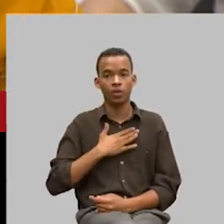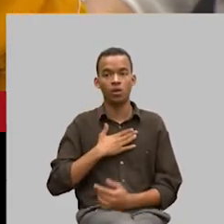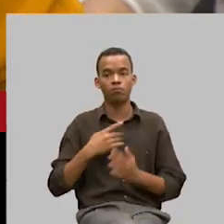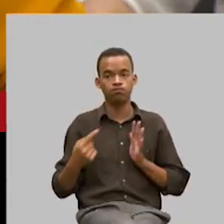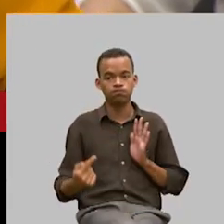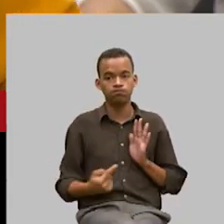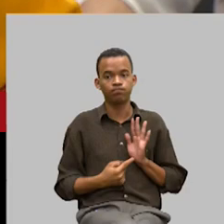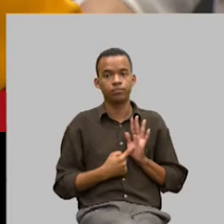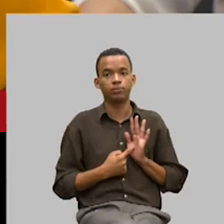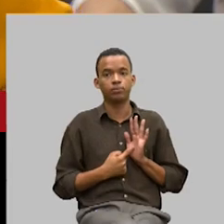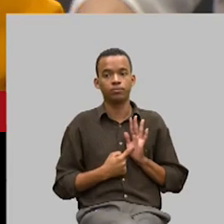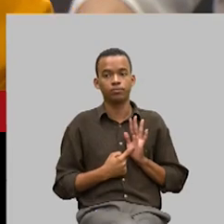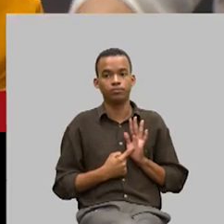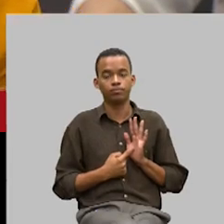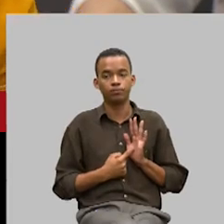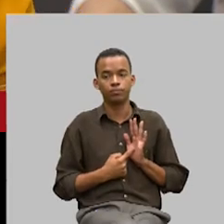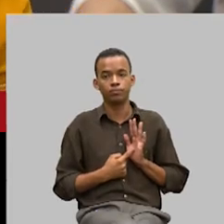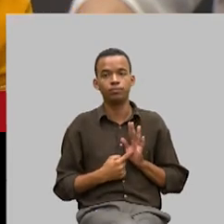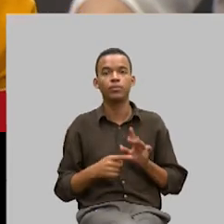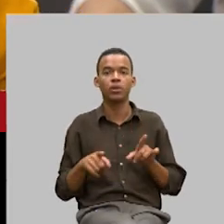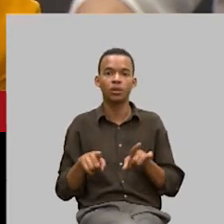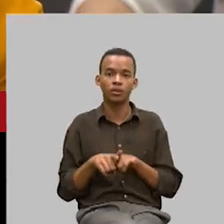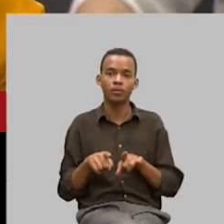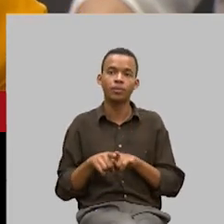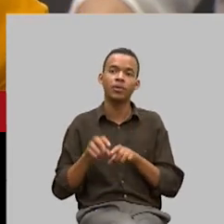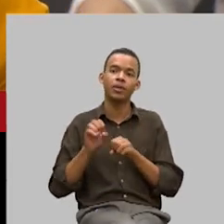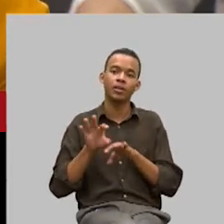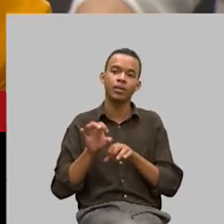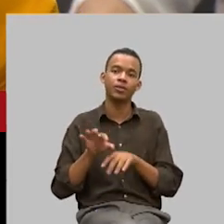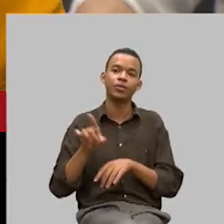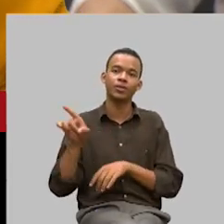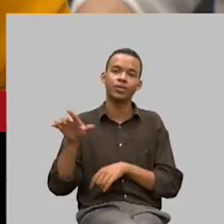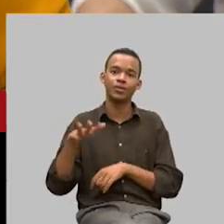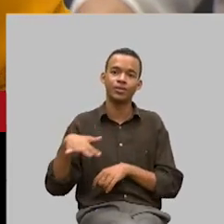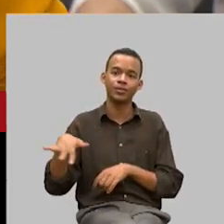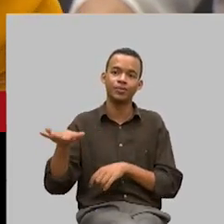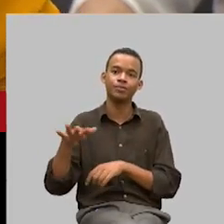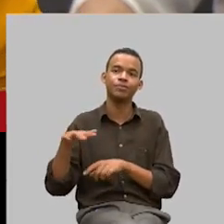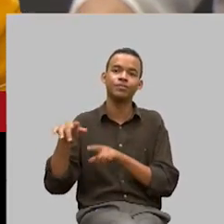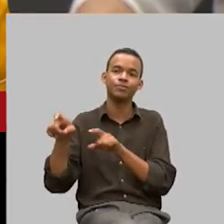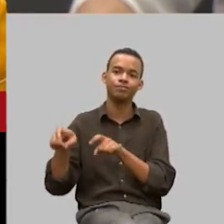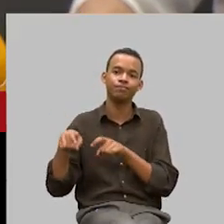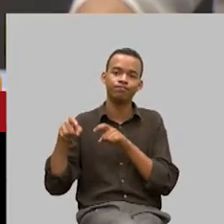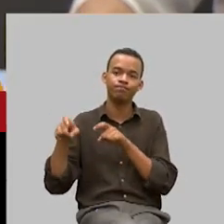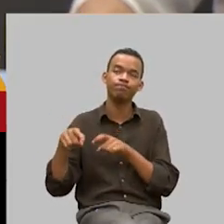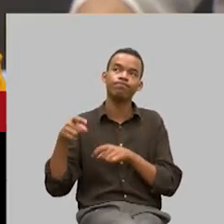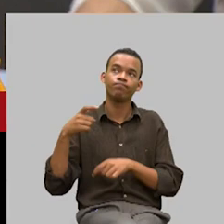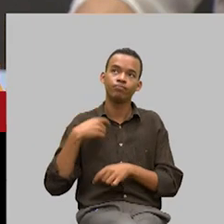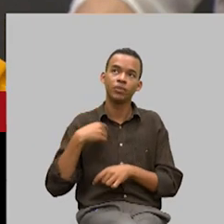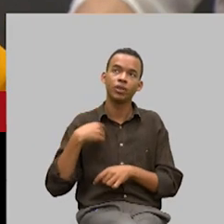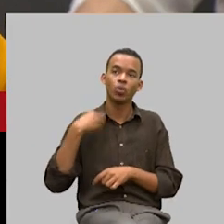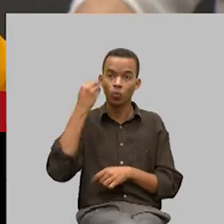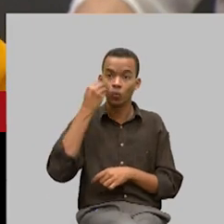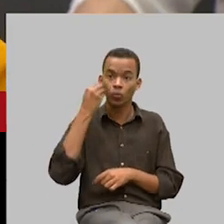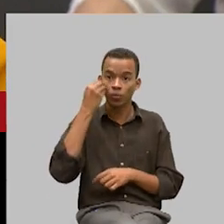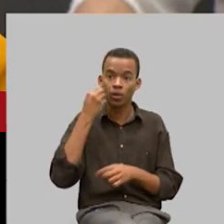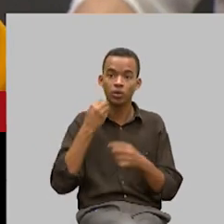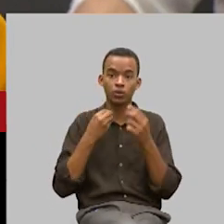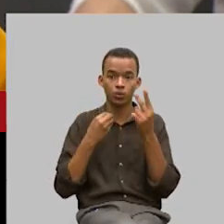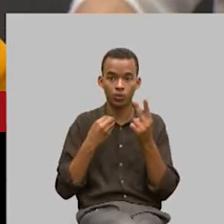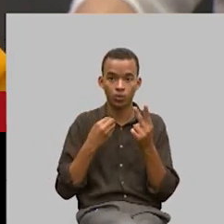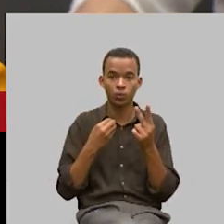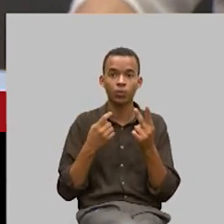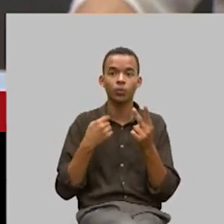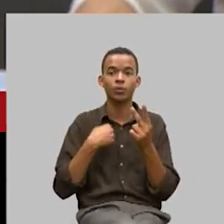eh da atuação na educação do campo mas essas duas experiências para mim elas vão nortear o que eu vou provocar um pouco